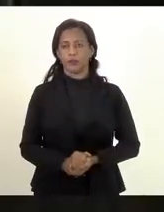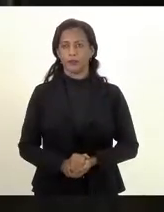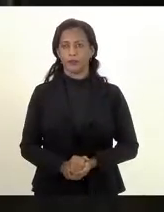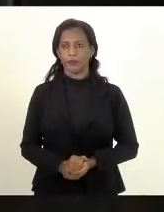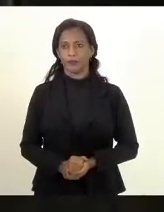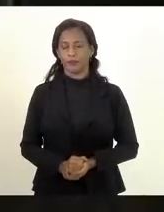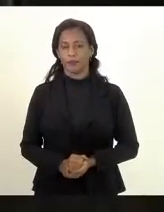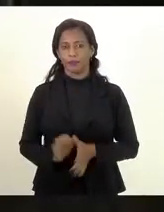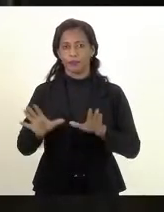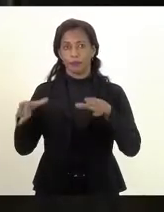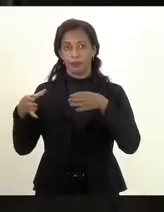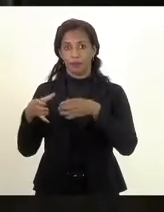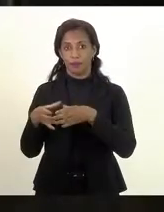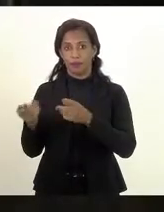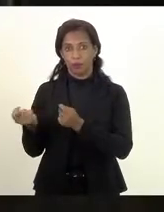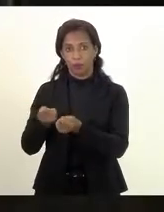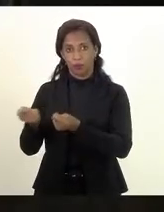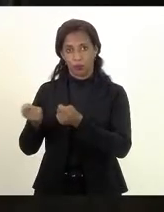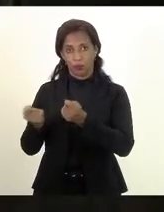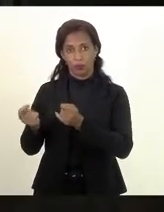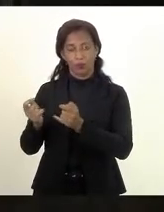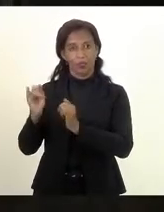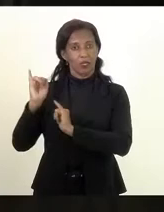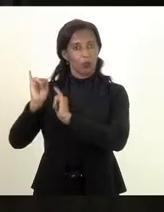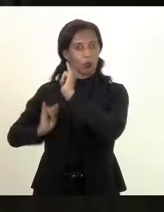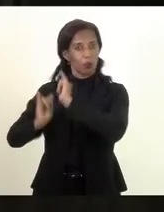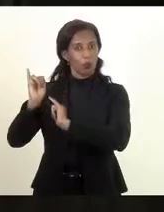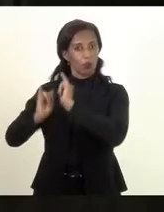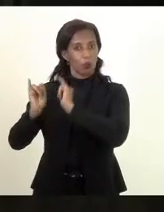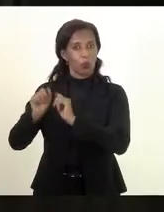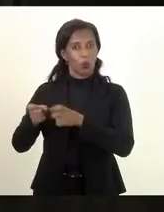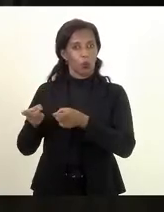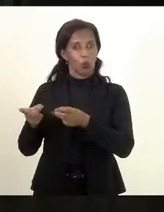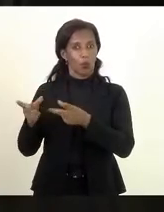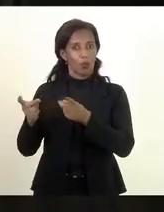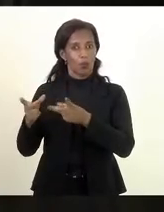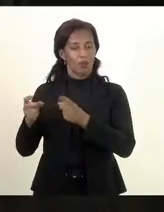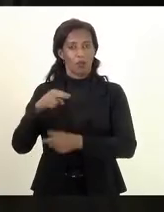Pela Comissão de Economia, Indústria e Comércio, deputado Noel de Carvalho.